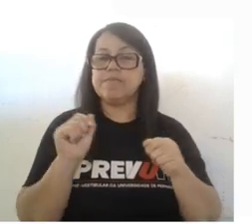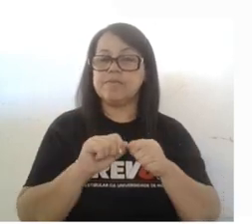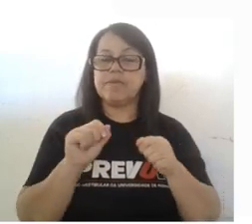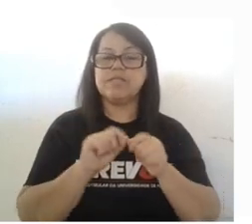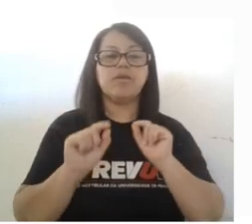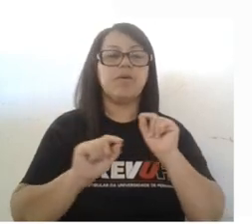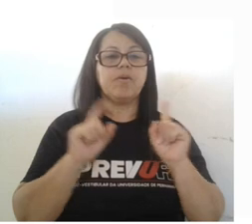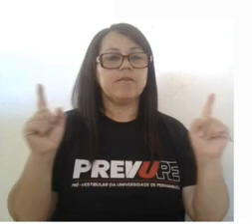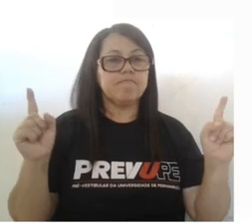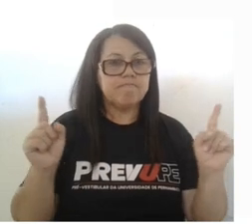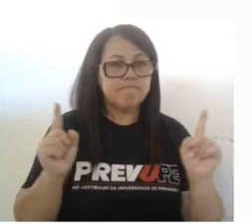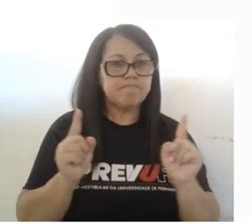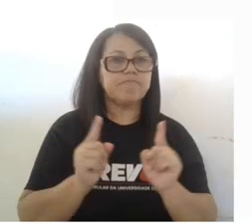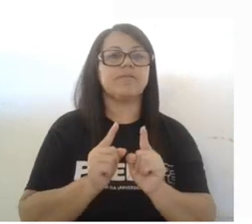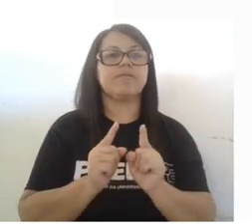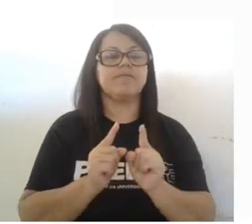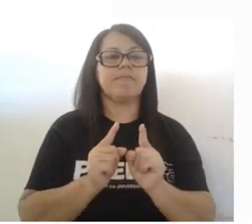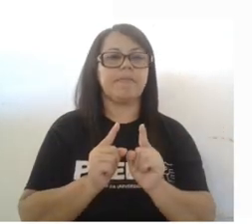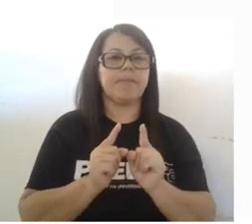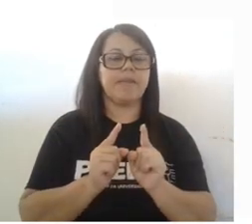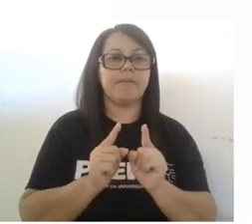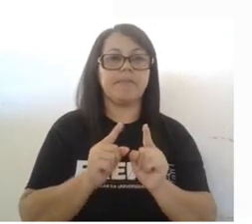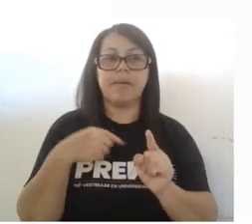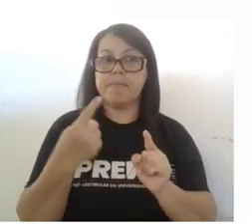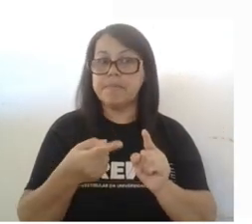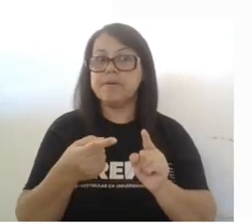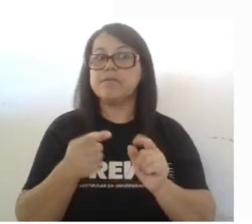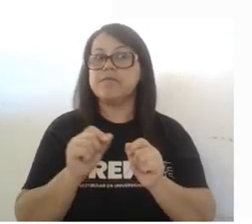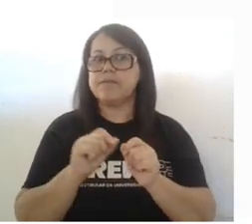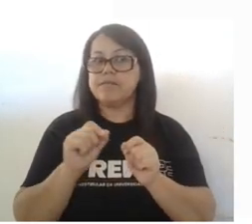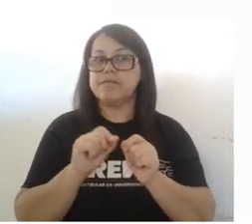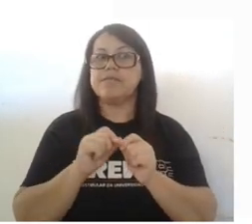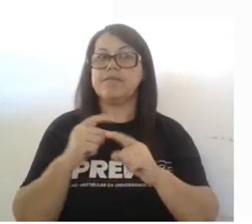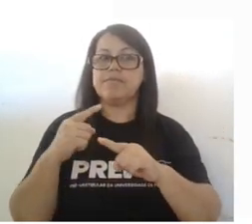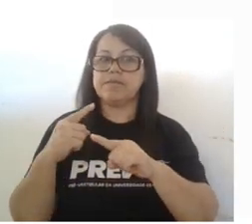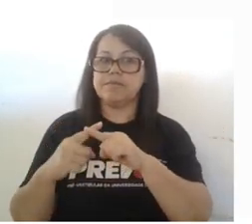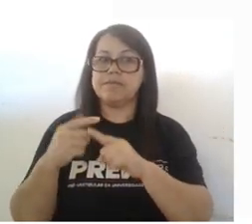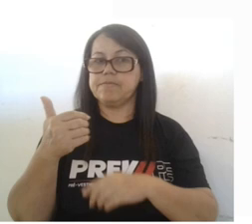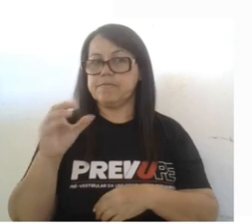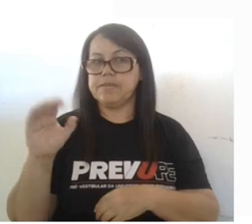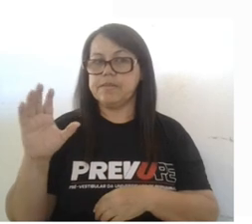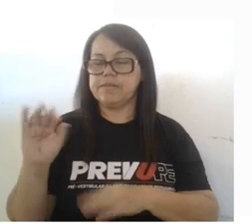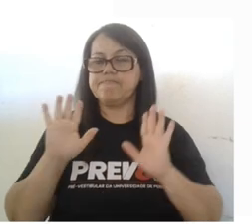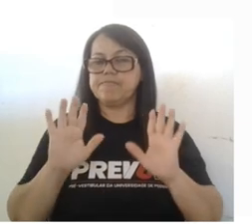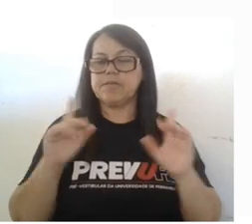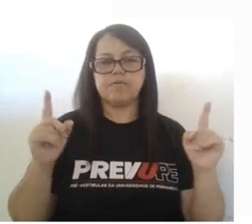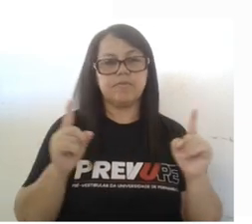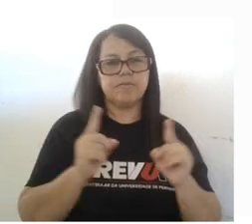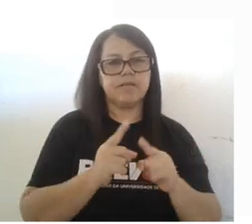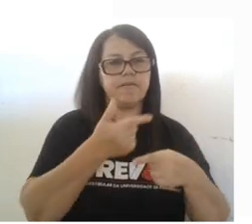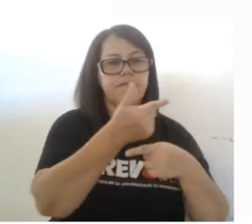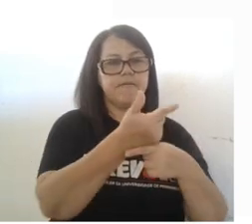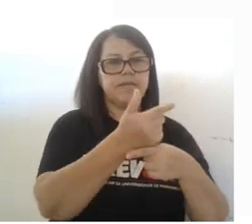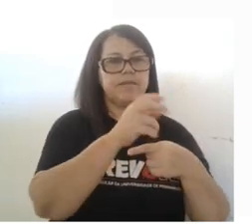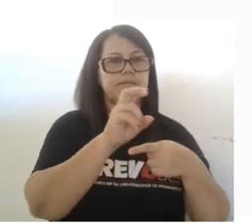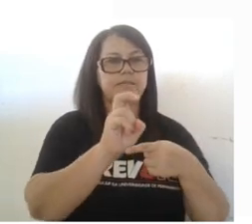realizemos a simplificação, né, antes de fazer esse processo de multiplicar por 100. Então, eu vou simplificar por